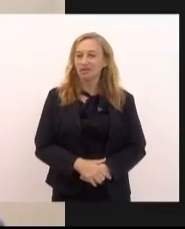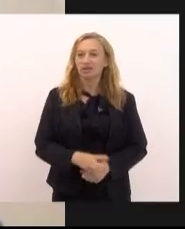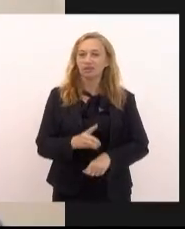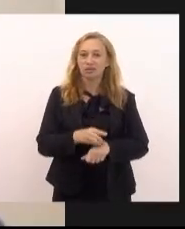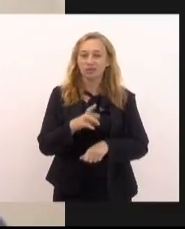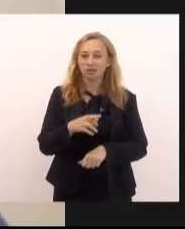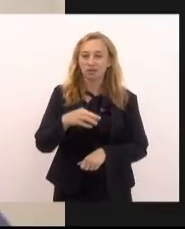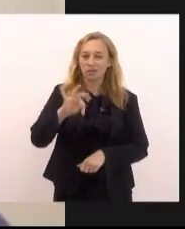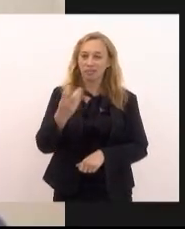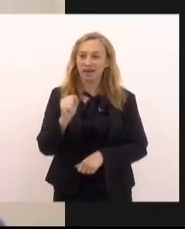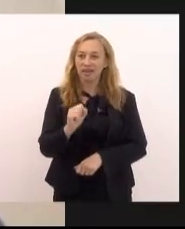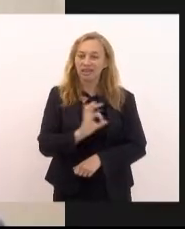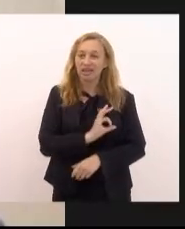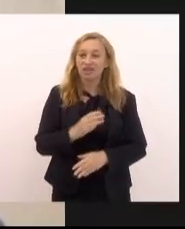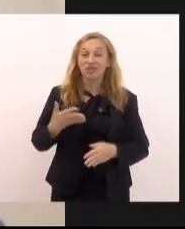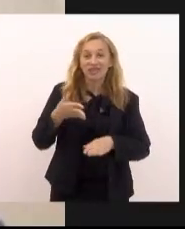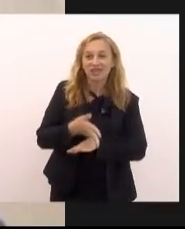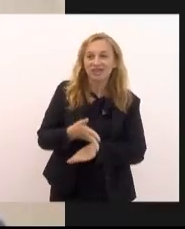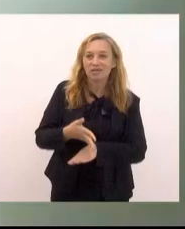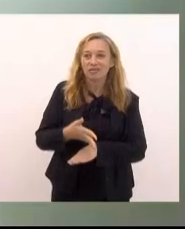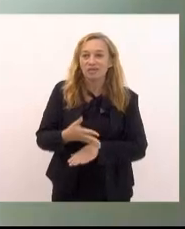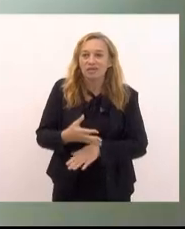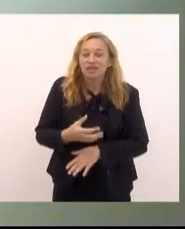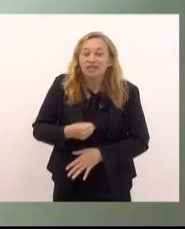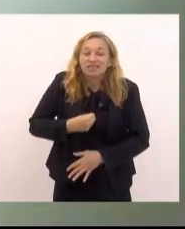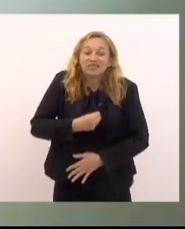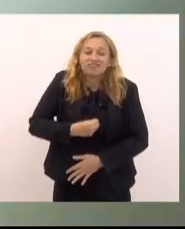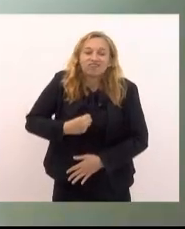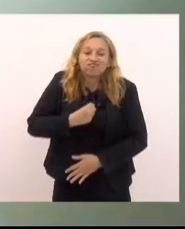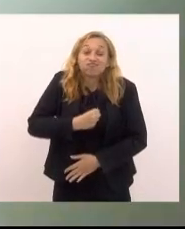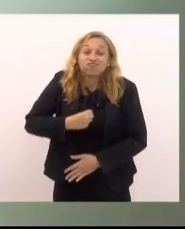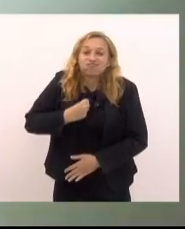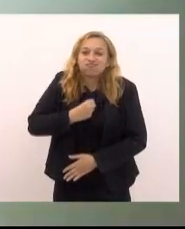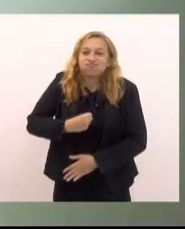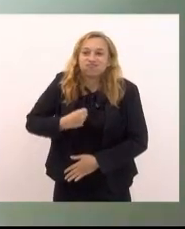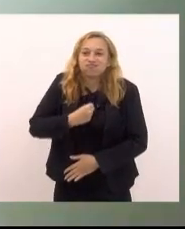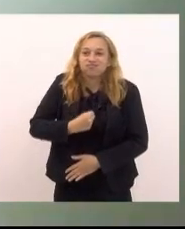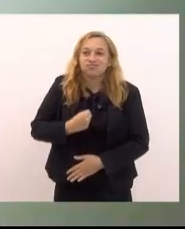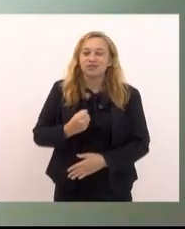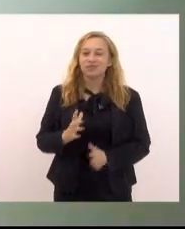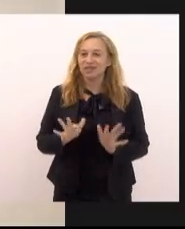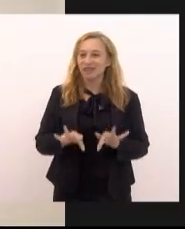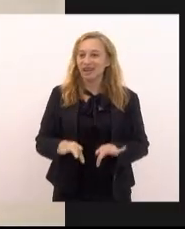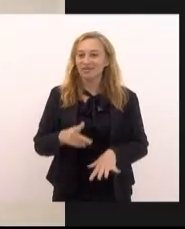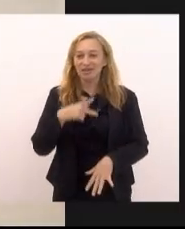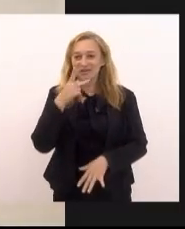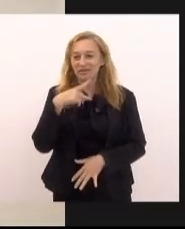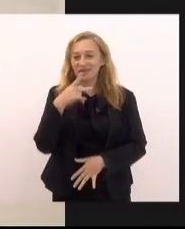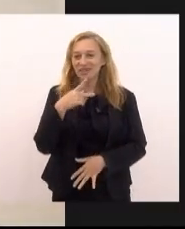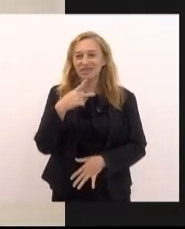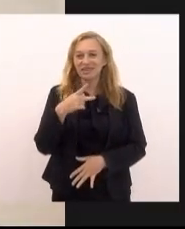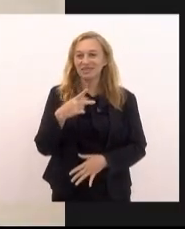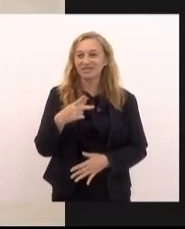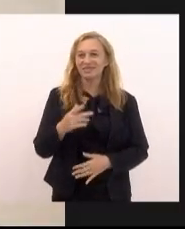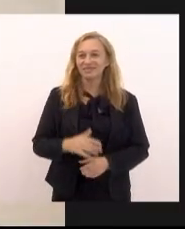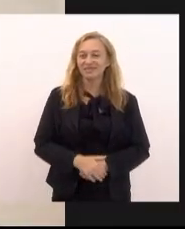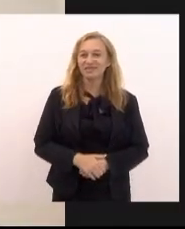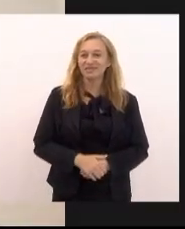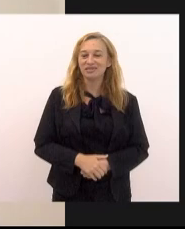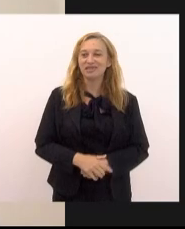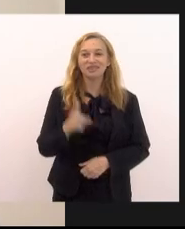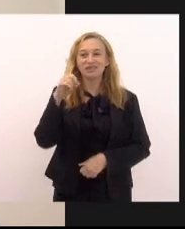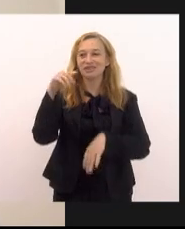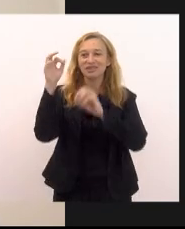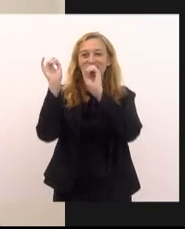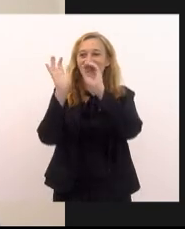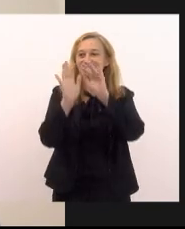eu entrei só para matar a saudade. Eu vou suspender a minha fala. Eu só queria falar com Vossa Excelência. Que Deus te